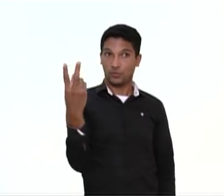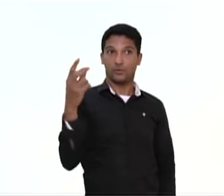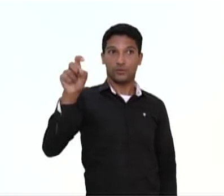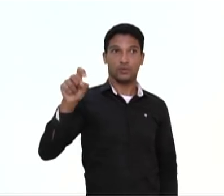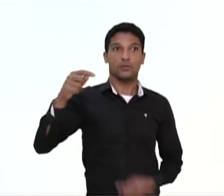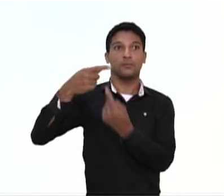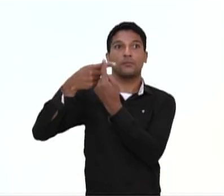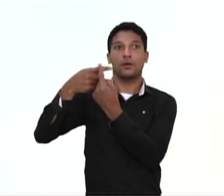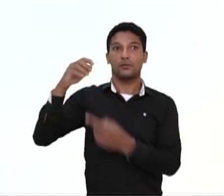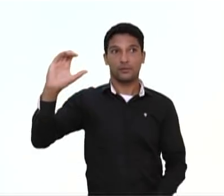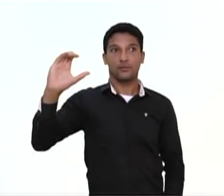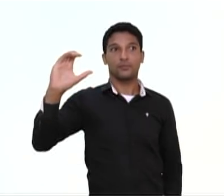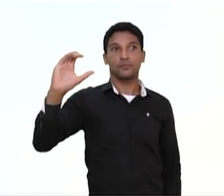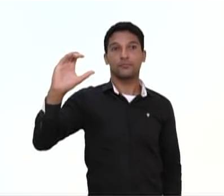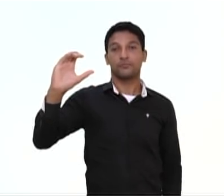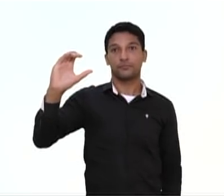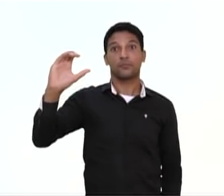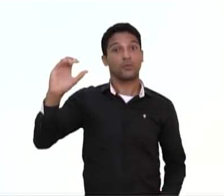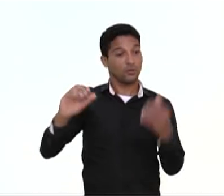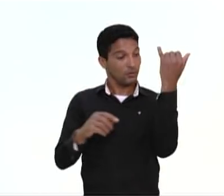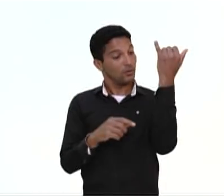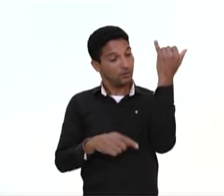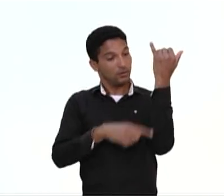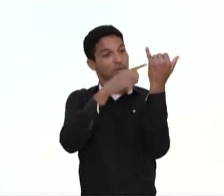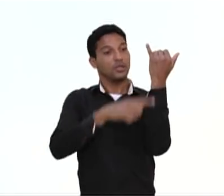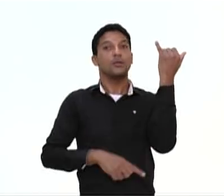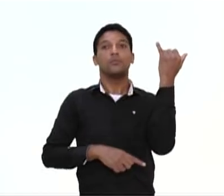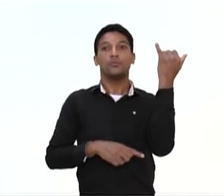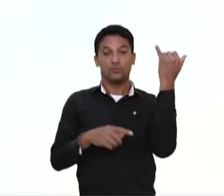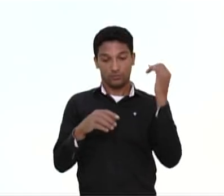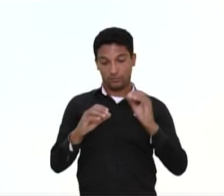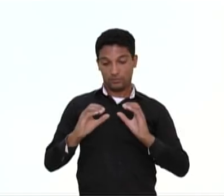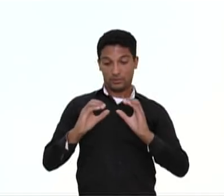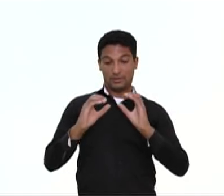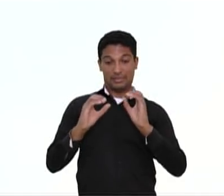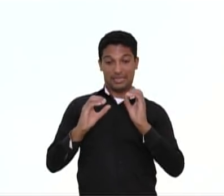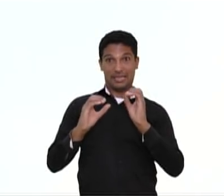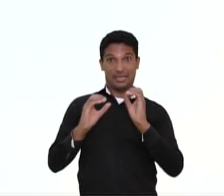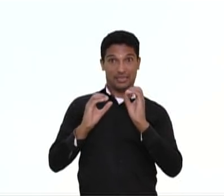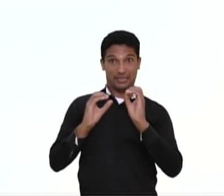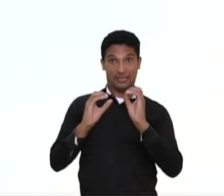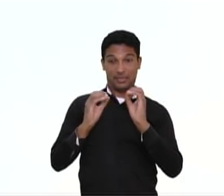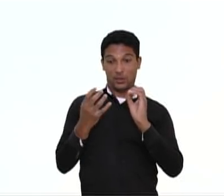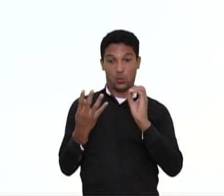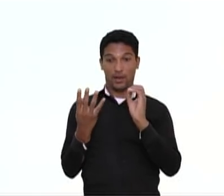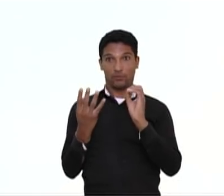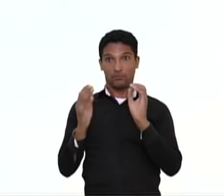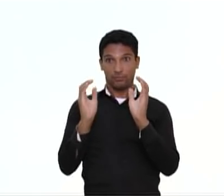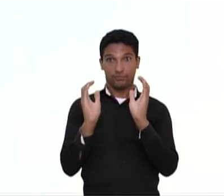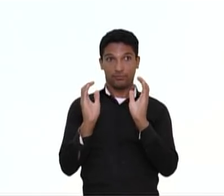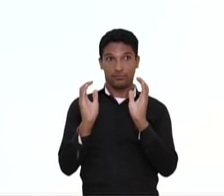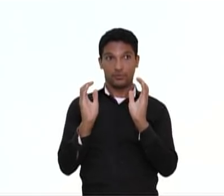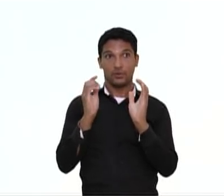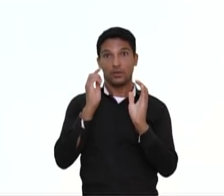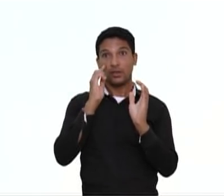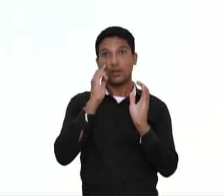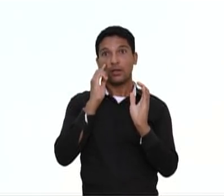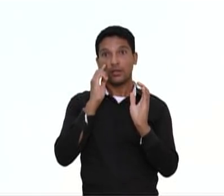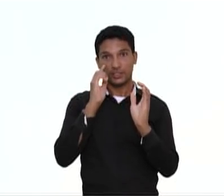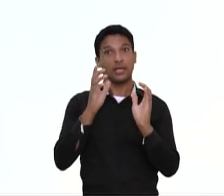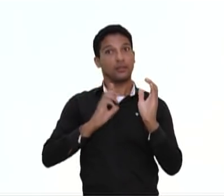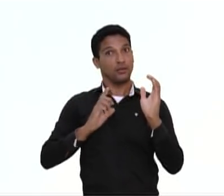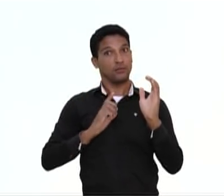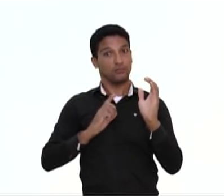intercepta o eixo y no ponto 0 e 4, determinar o c. Se você lembrar, né, de